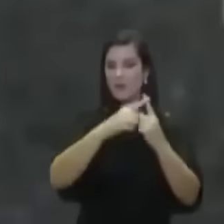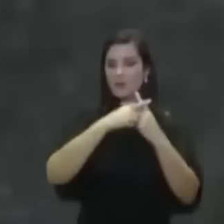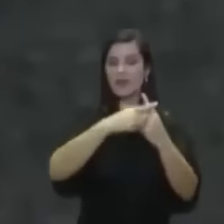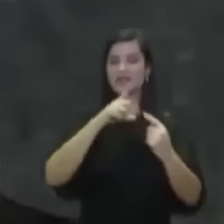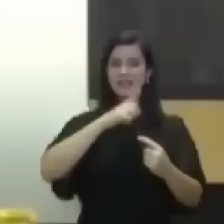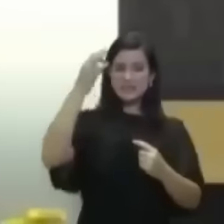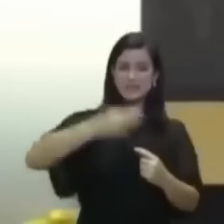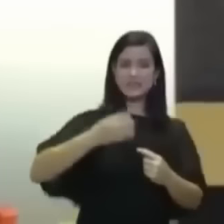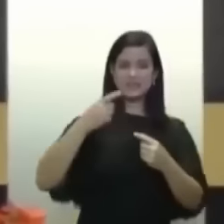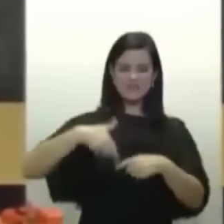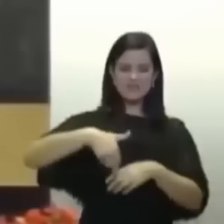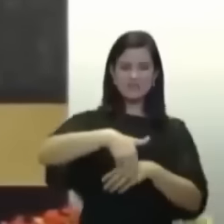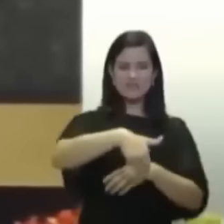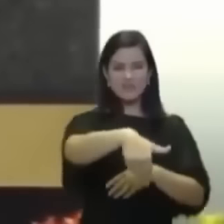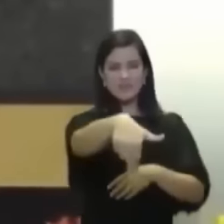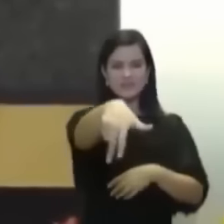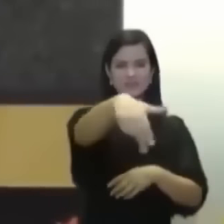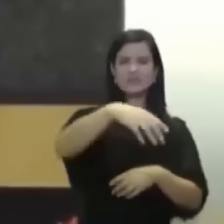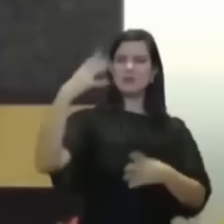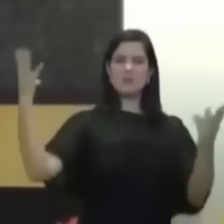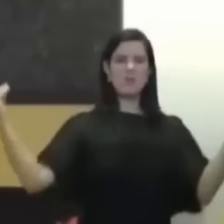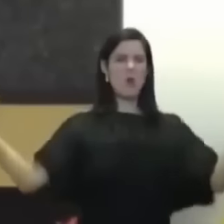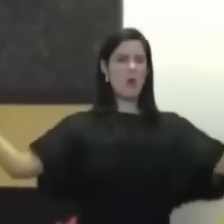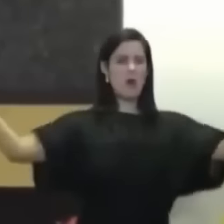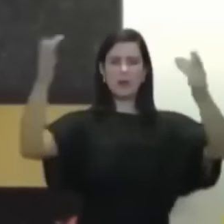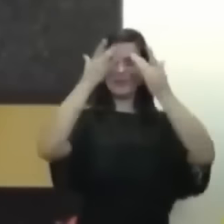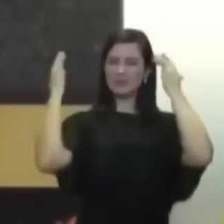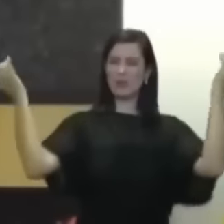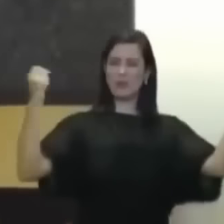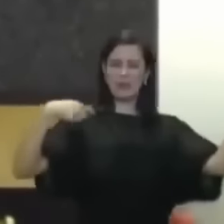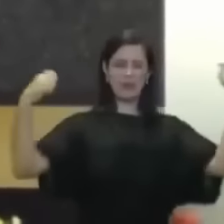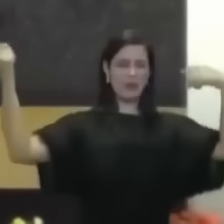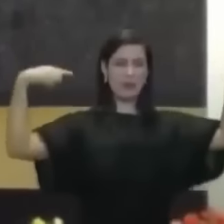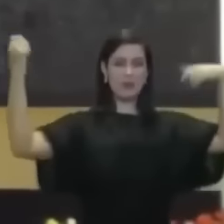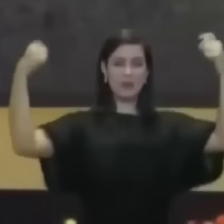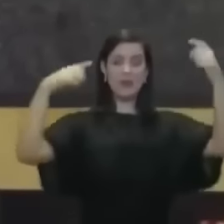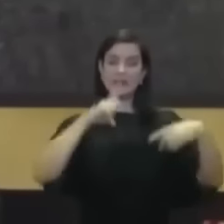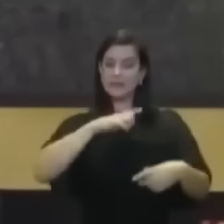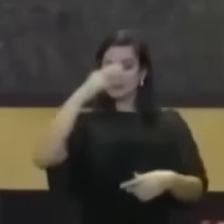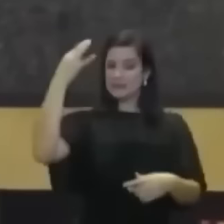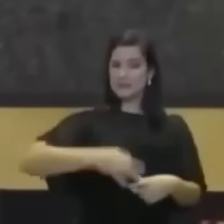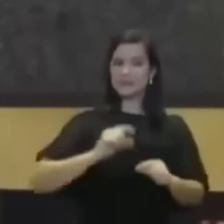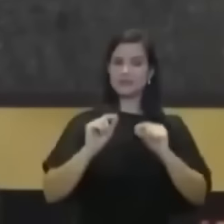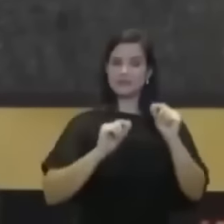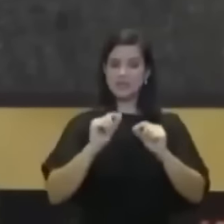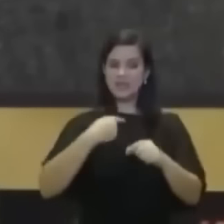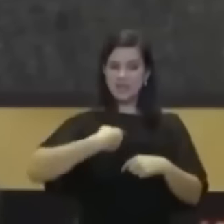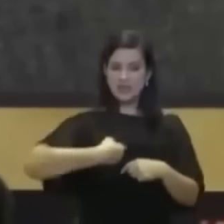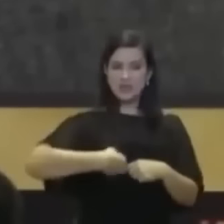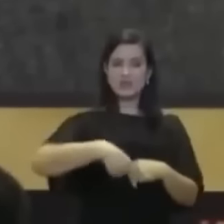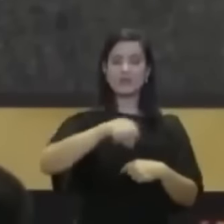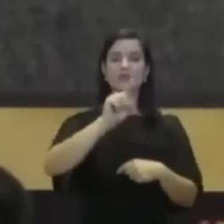caminharia pelas ruas de Jerusalém, sob os apupos e vaias de uma multidão ensandecida? Será que era a convicção de que ele seria esticado naquele